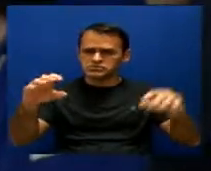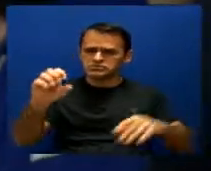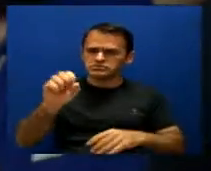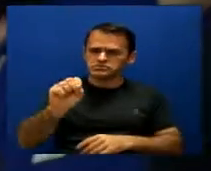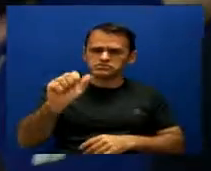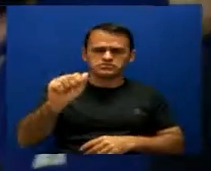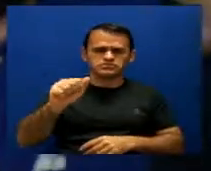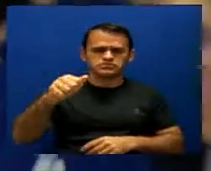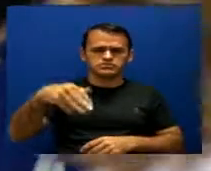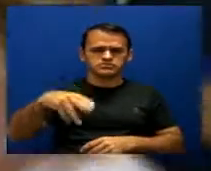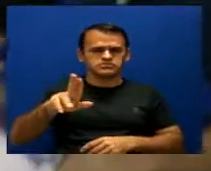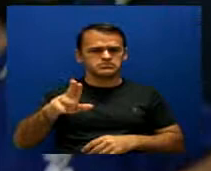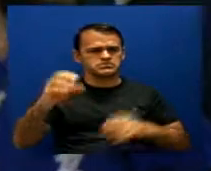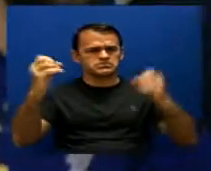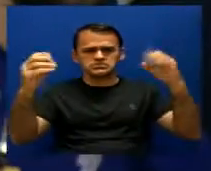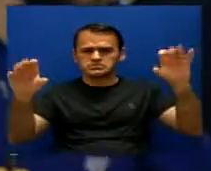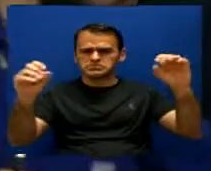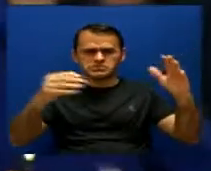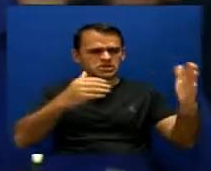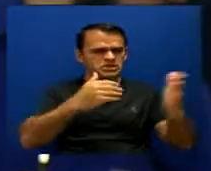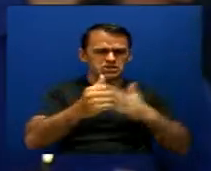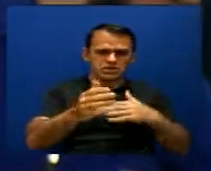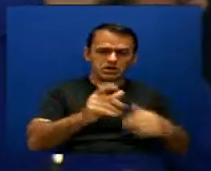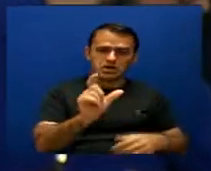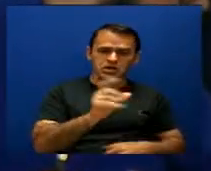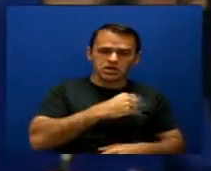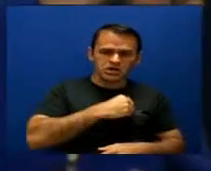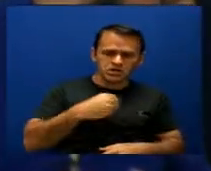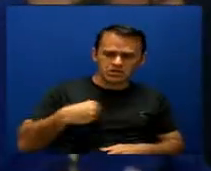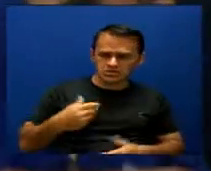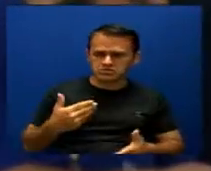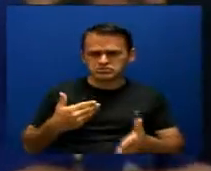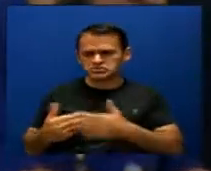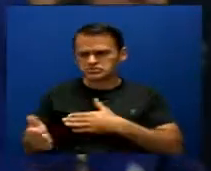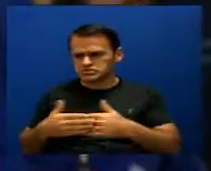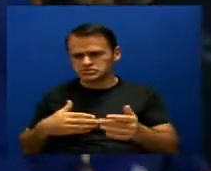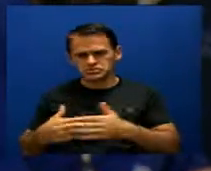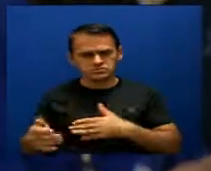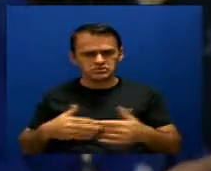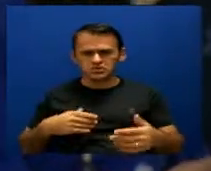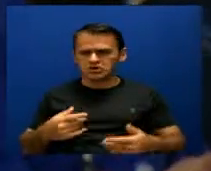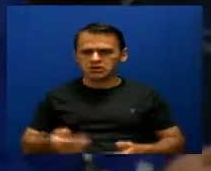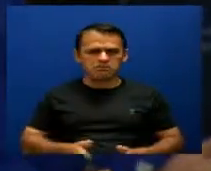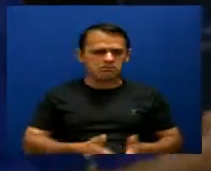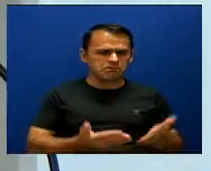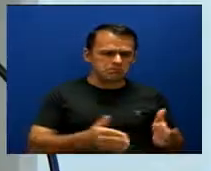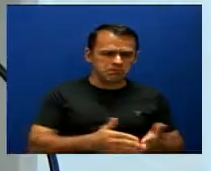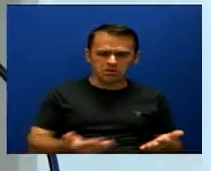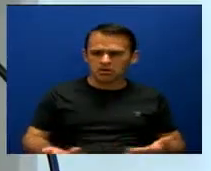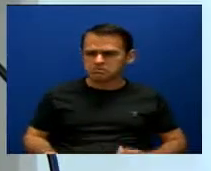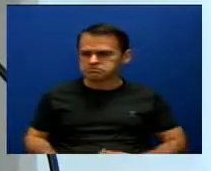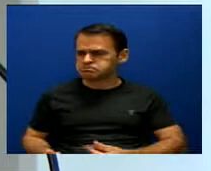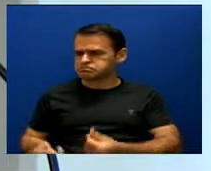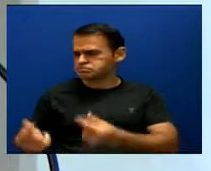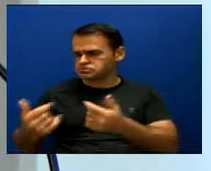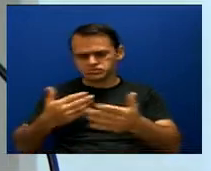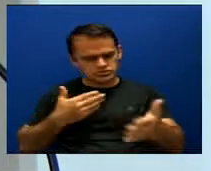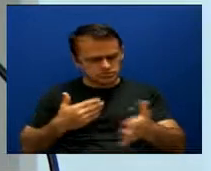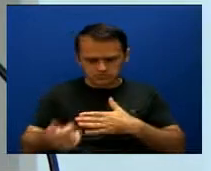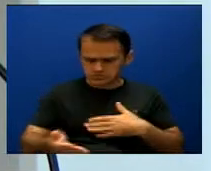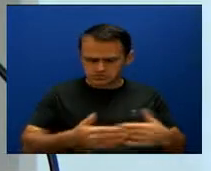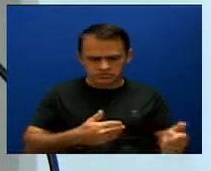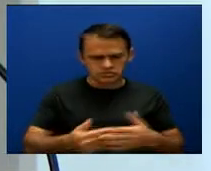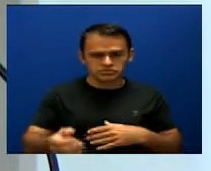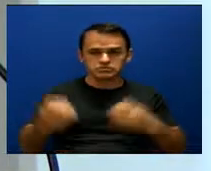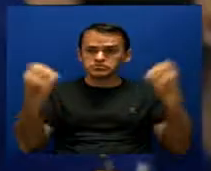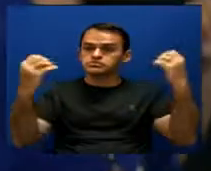que pega a pessoa com convênio, sem convênio, no asfalto quente, pega o rico, pega o pobre. Então, você está